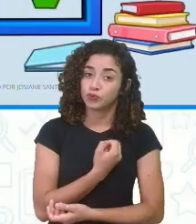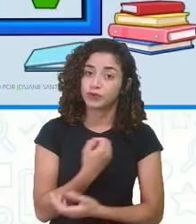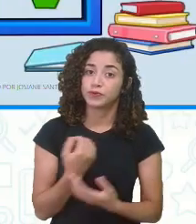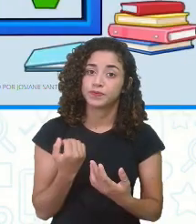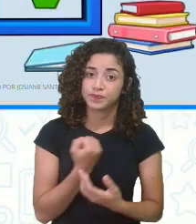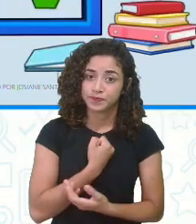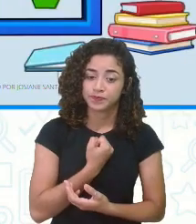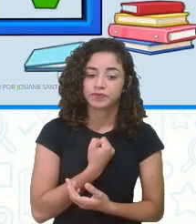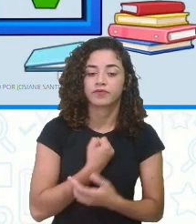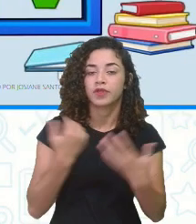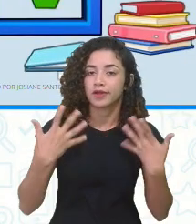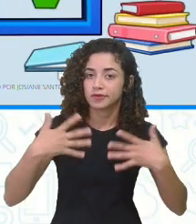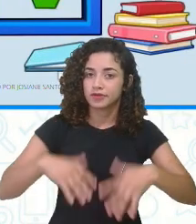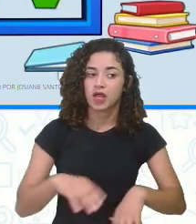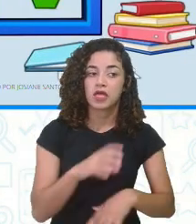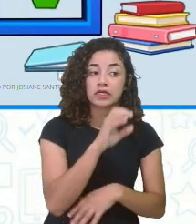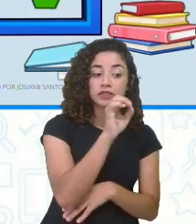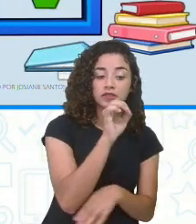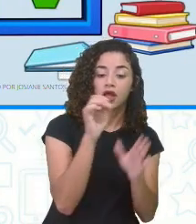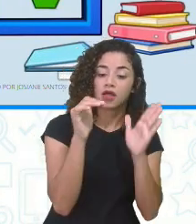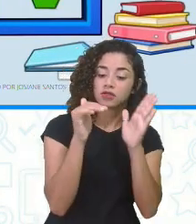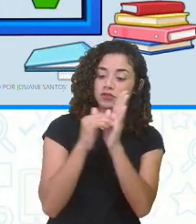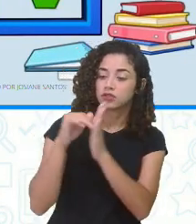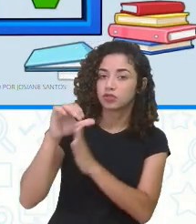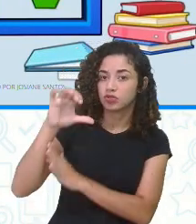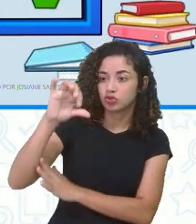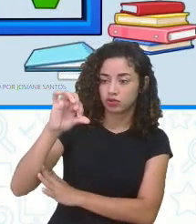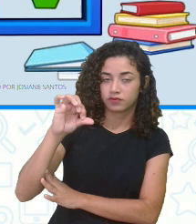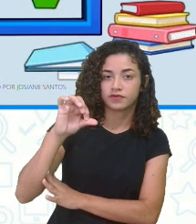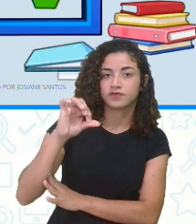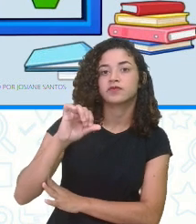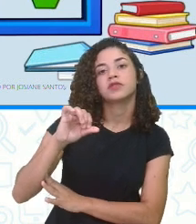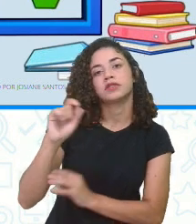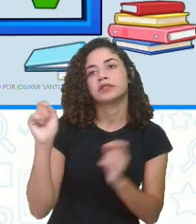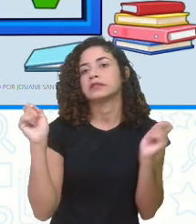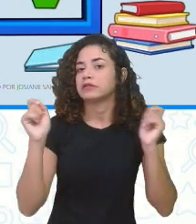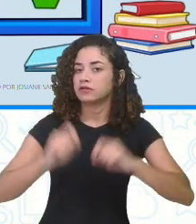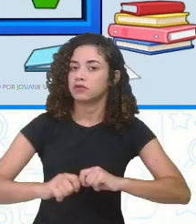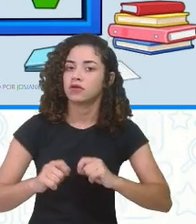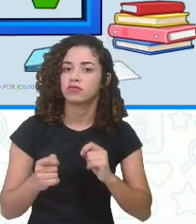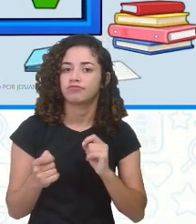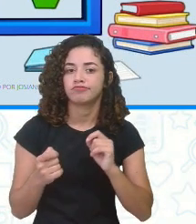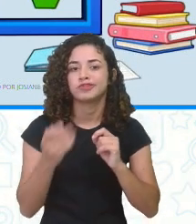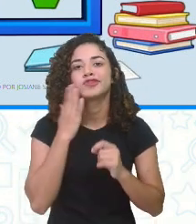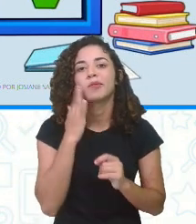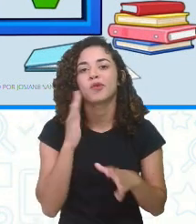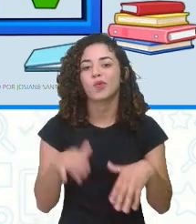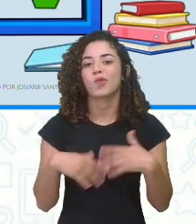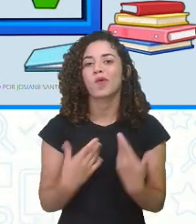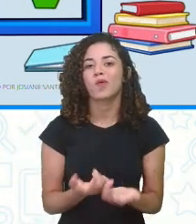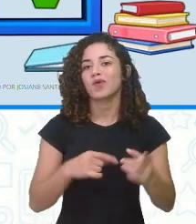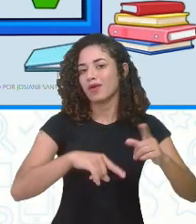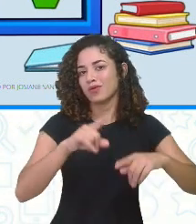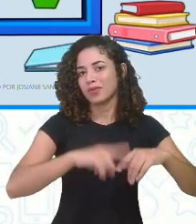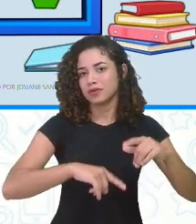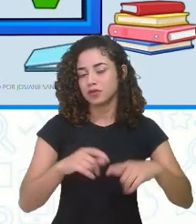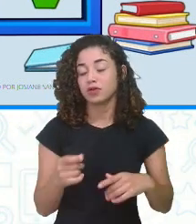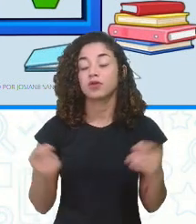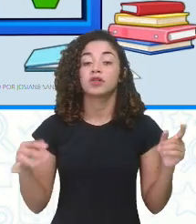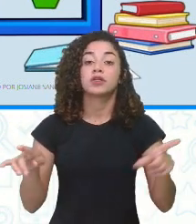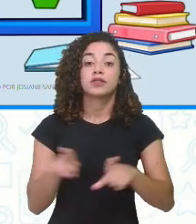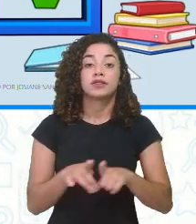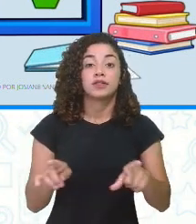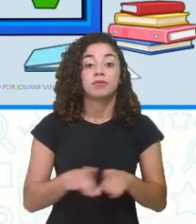viu que os números naturais vai de 0 a 9, que com eles a gente pode representar qualquer algarismo, tá certo? Realizamos